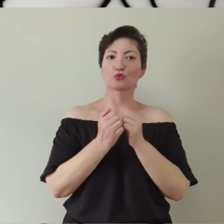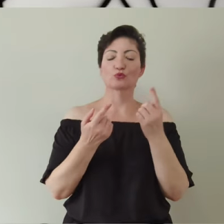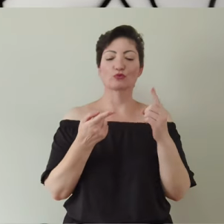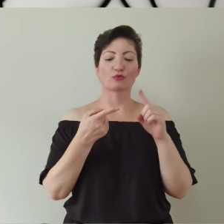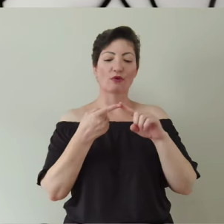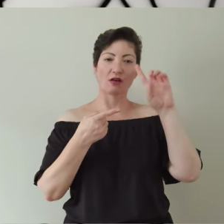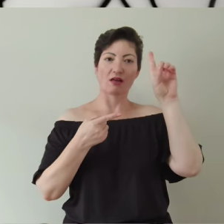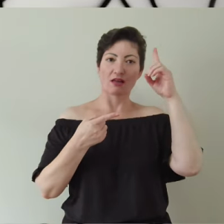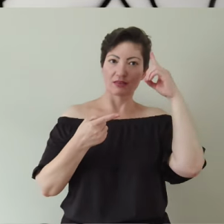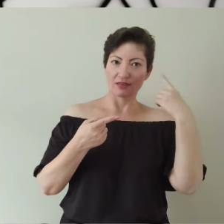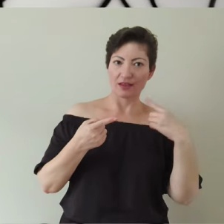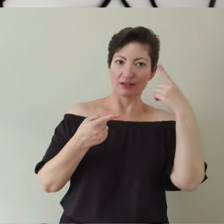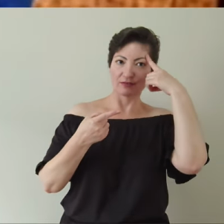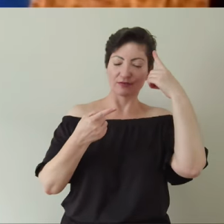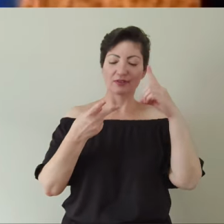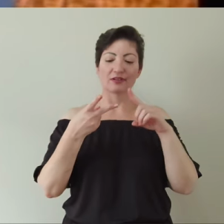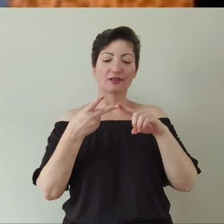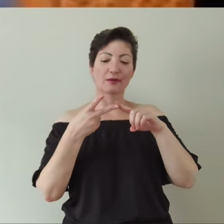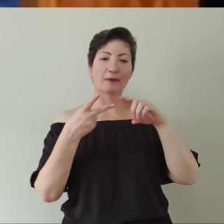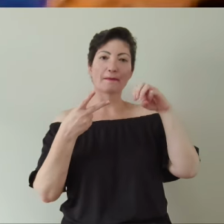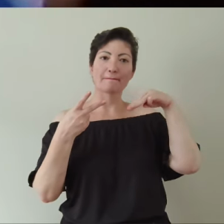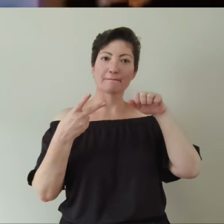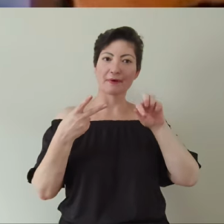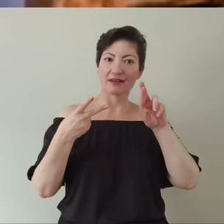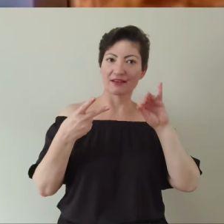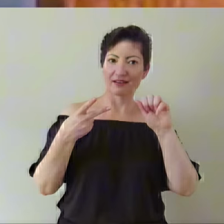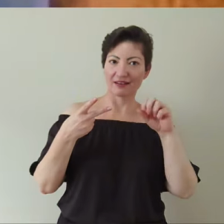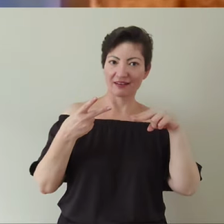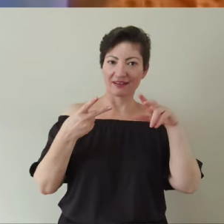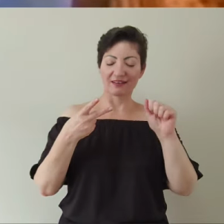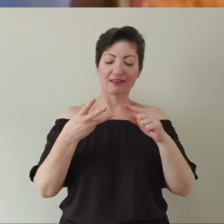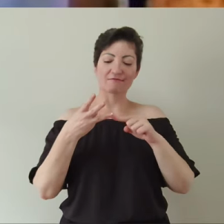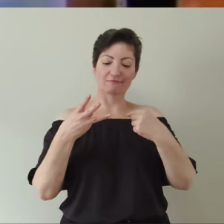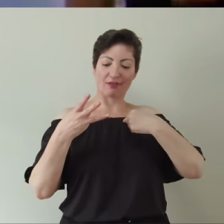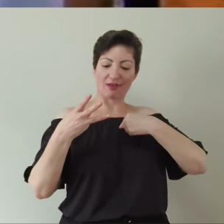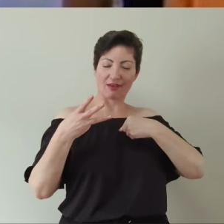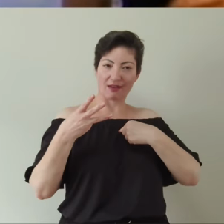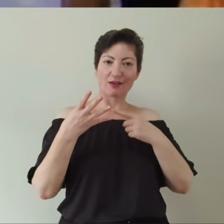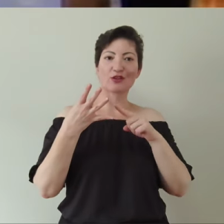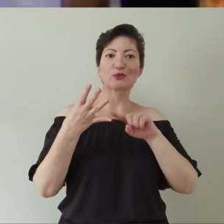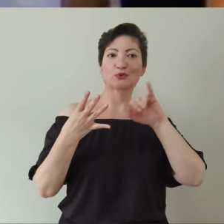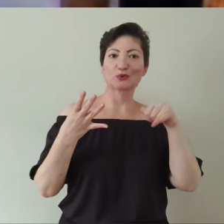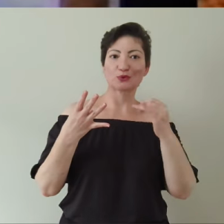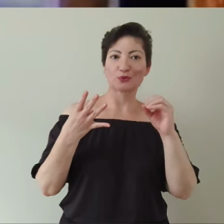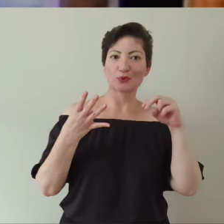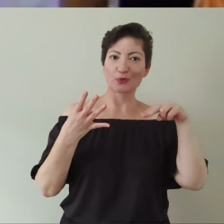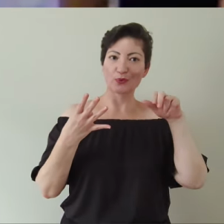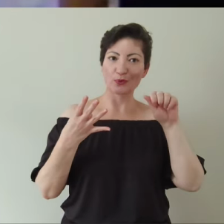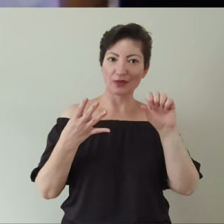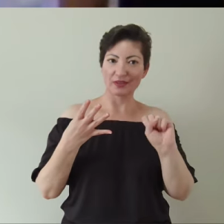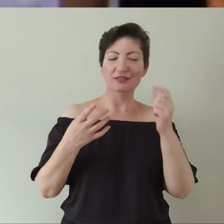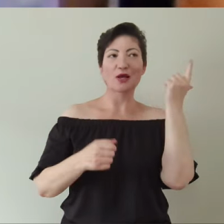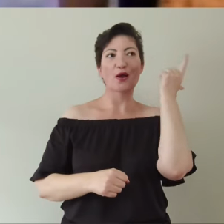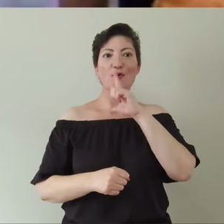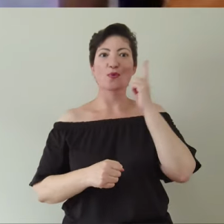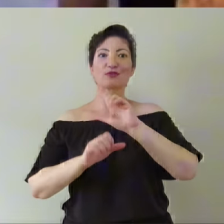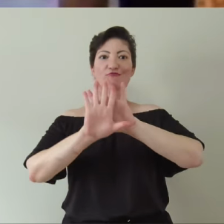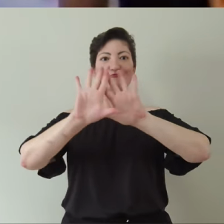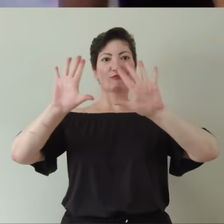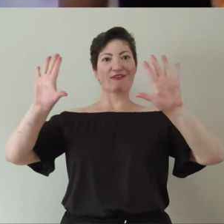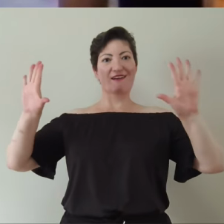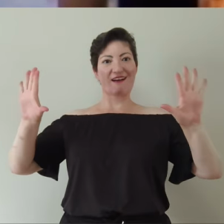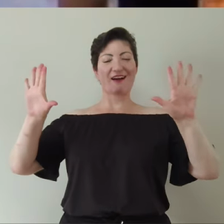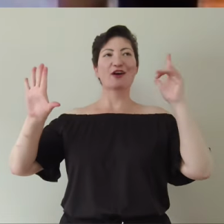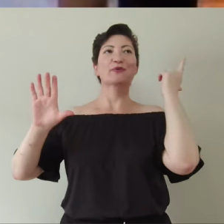Davi, Mariana, eu e Jonas, para a próxima montagem. Daí, com o dinheiro, conseguimos fazer um cenário, conseguimos um